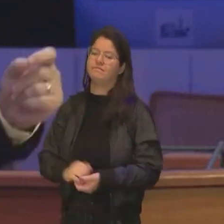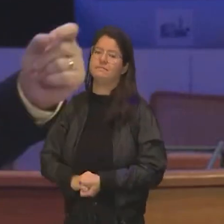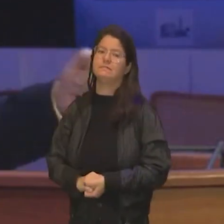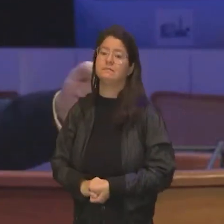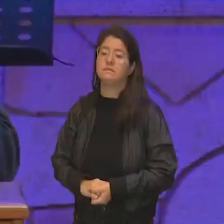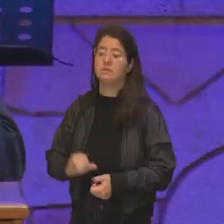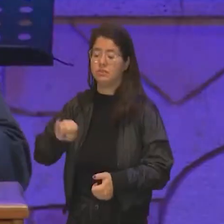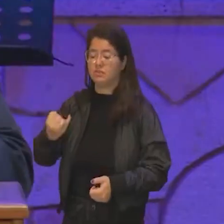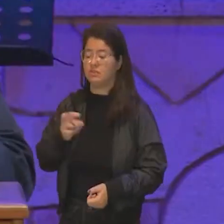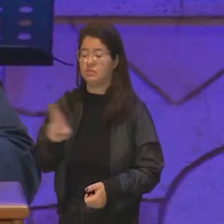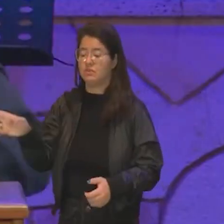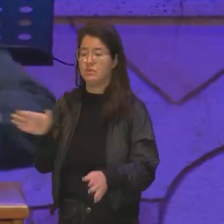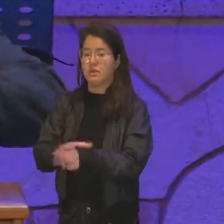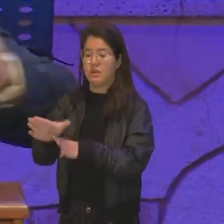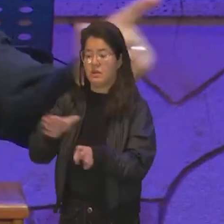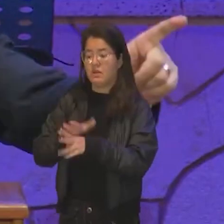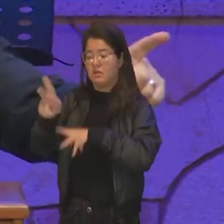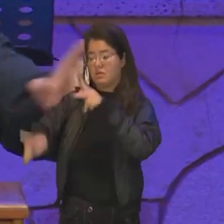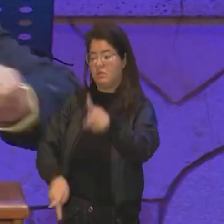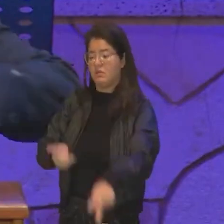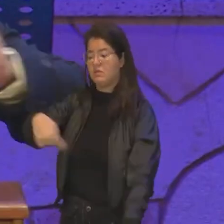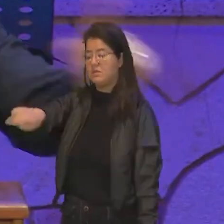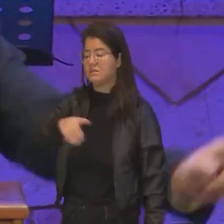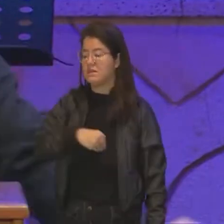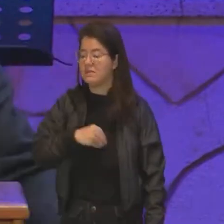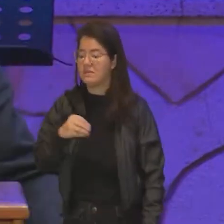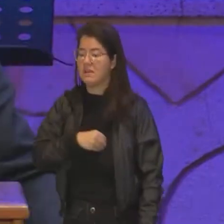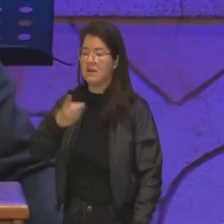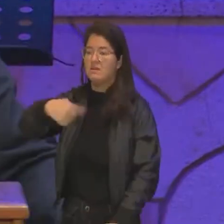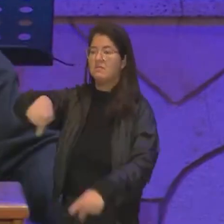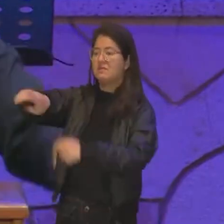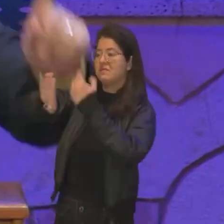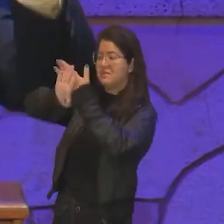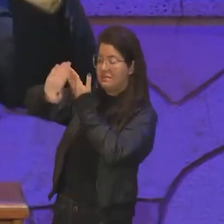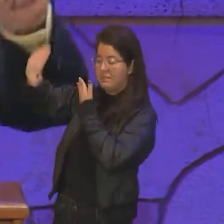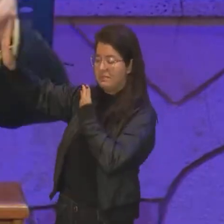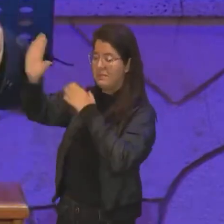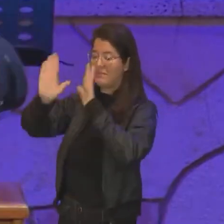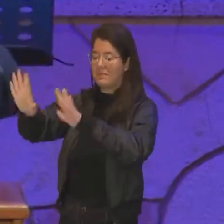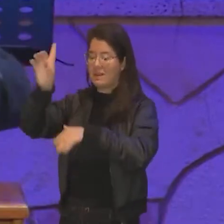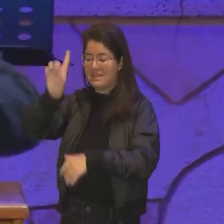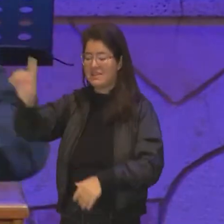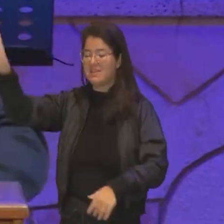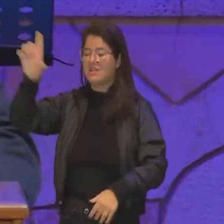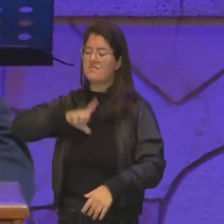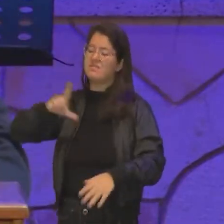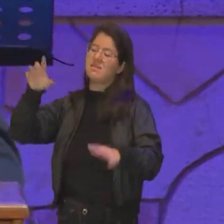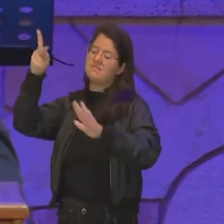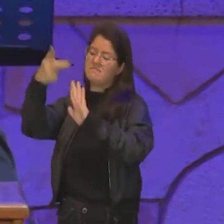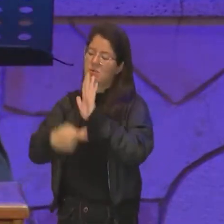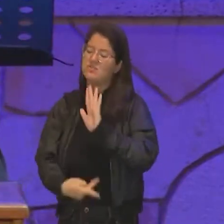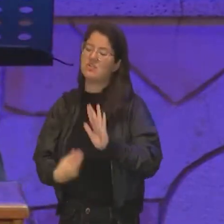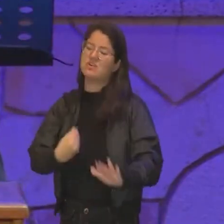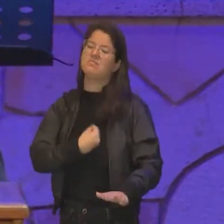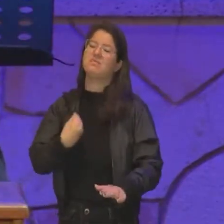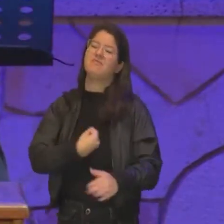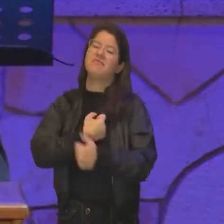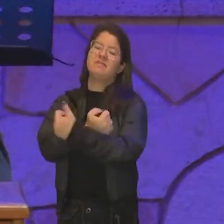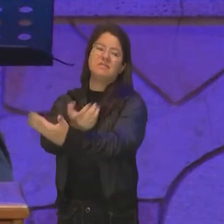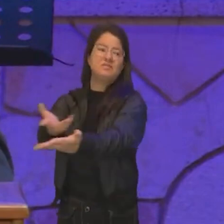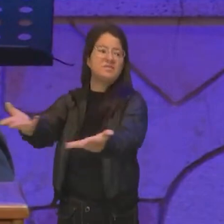E Jeremias fala com o seu povo: vocês pecaram, vocês se distanciaram, mas Deus tem planos para a vida de